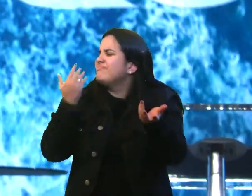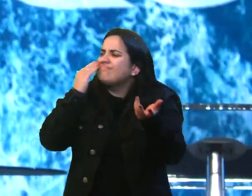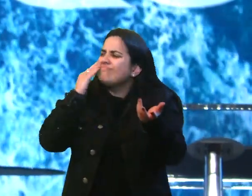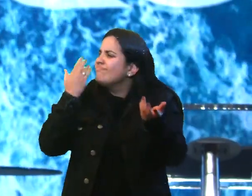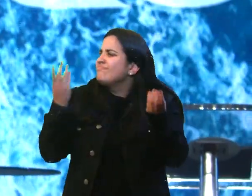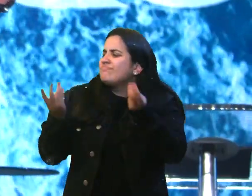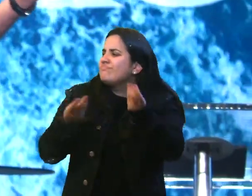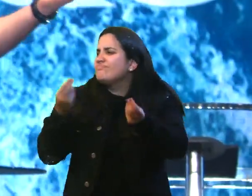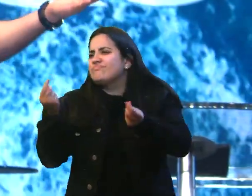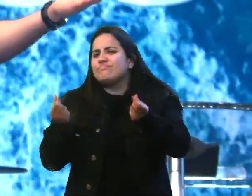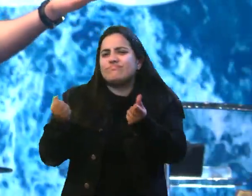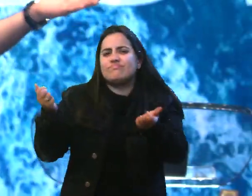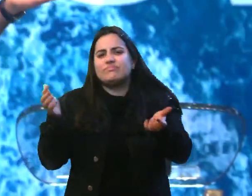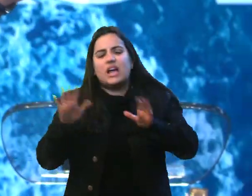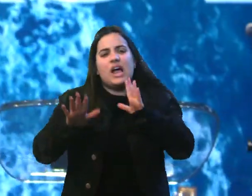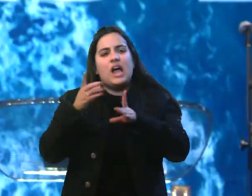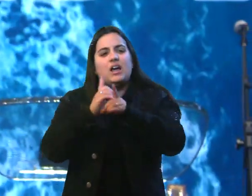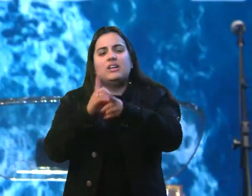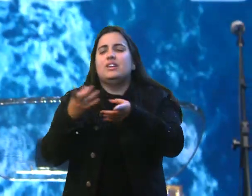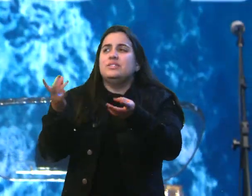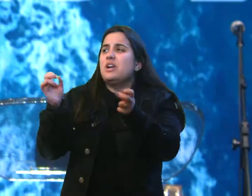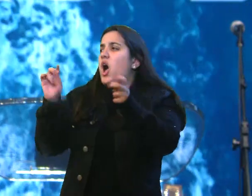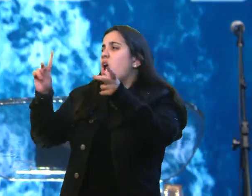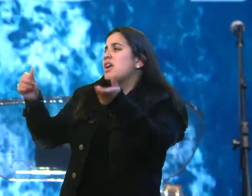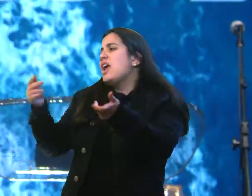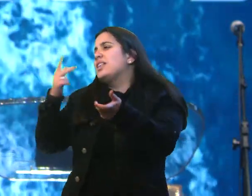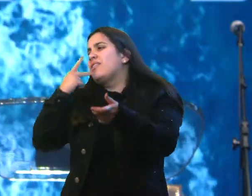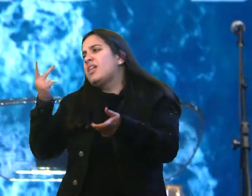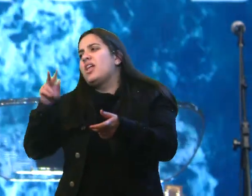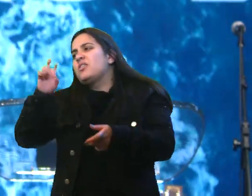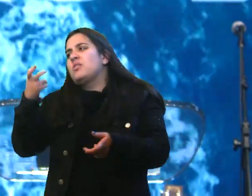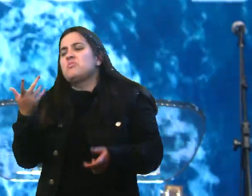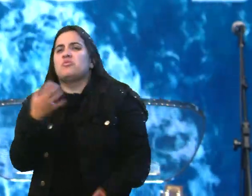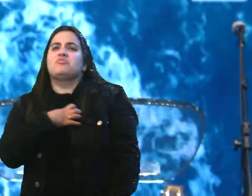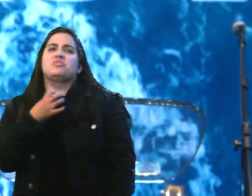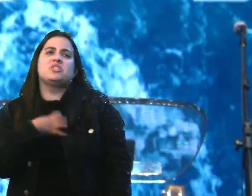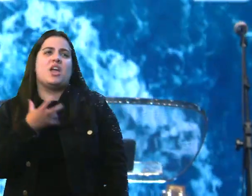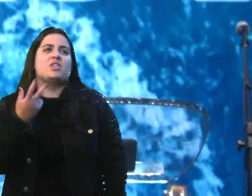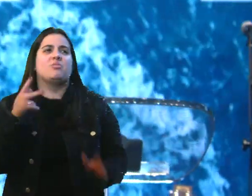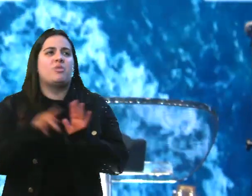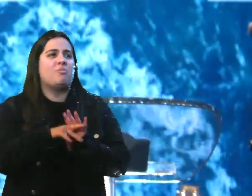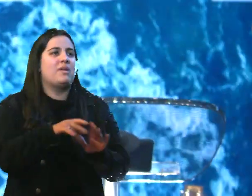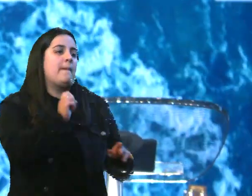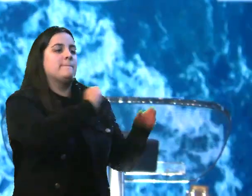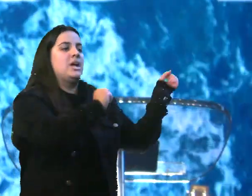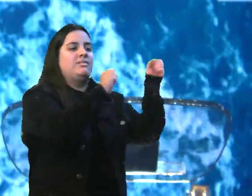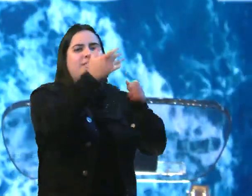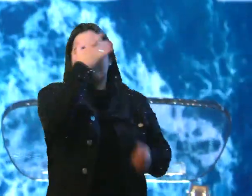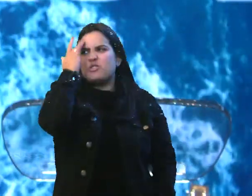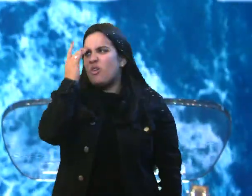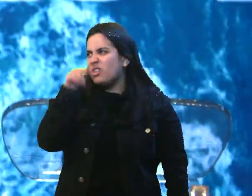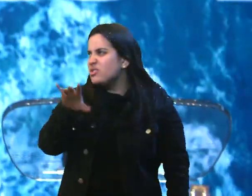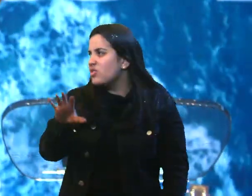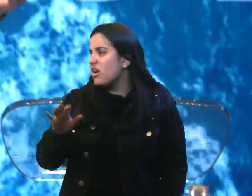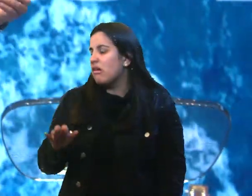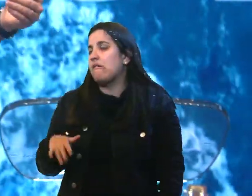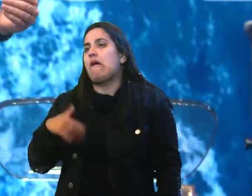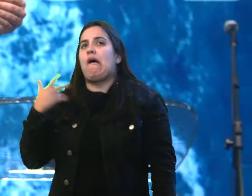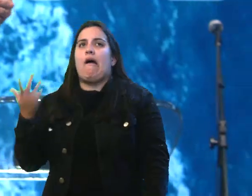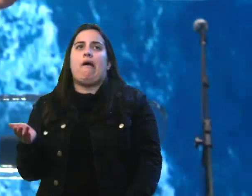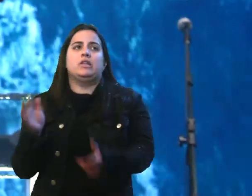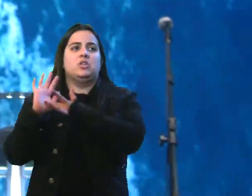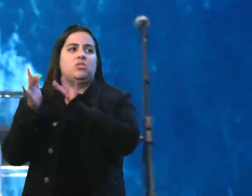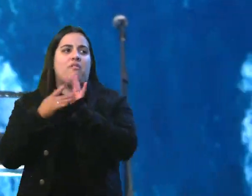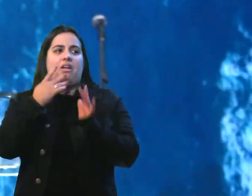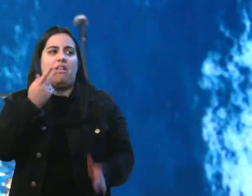Para os discípulos que estavam ouvindo isso, ele falou, ok, ele está falando sobre uma forma de matar as pessoas. Ele está falando sobre uma